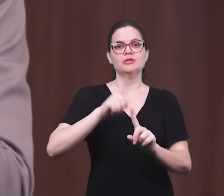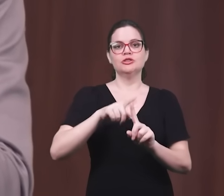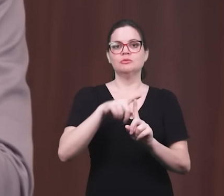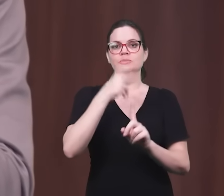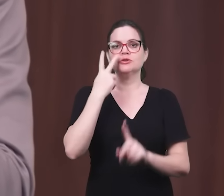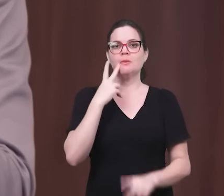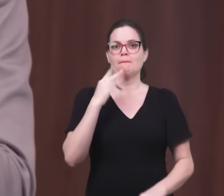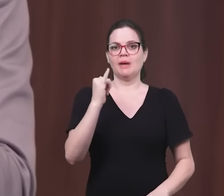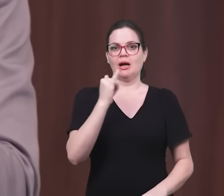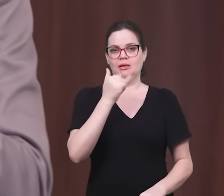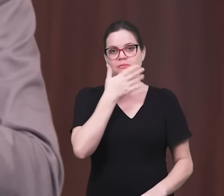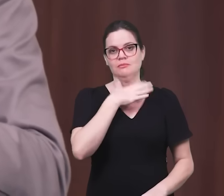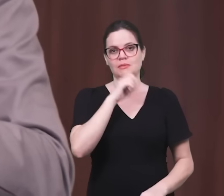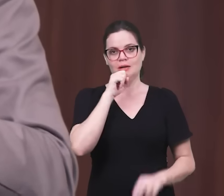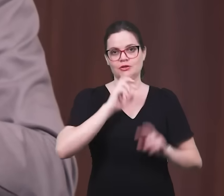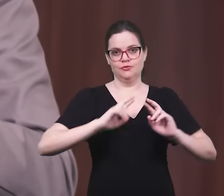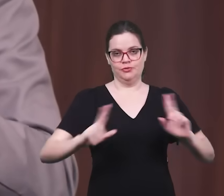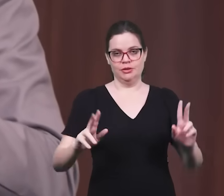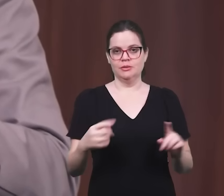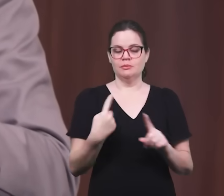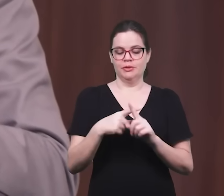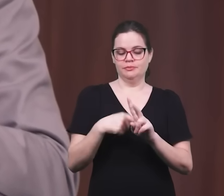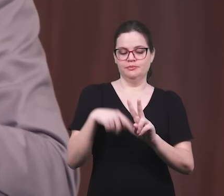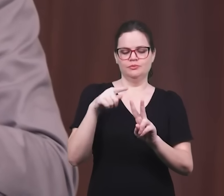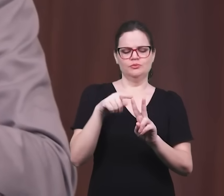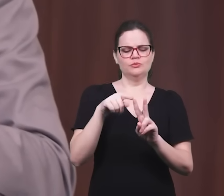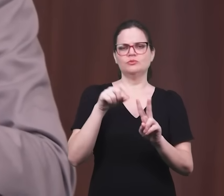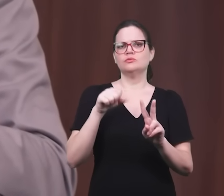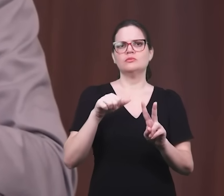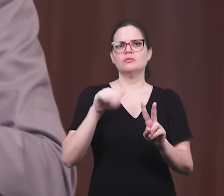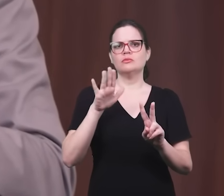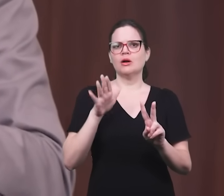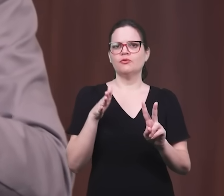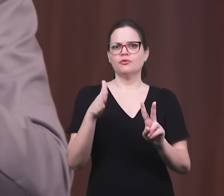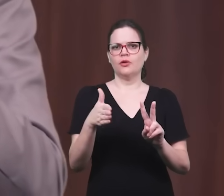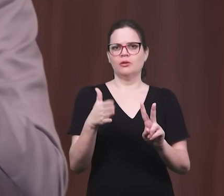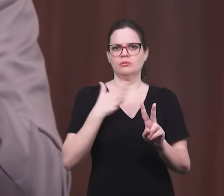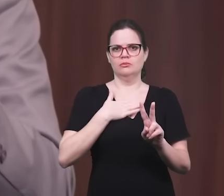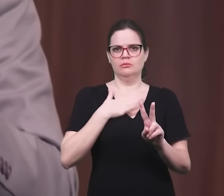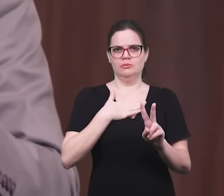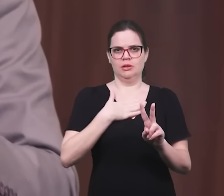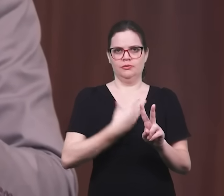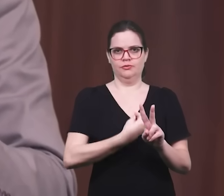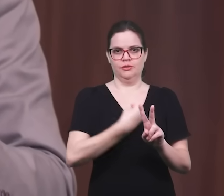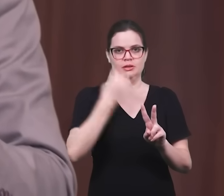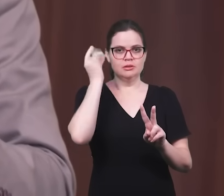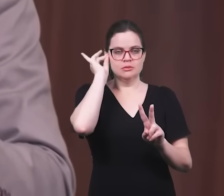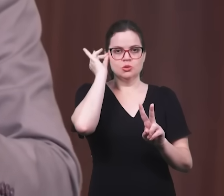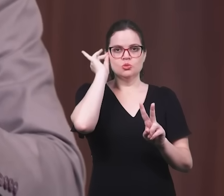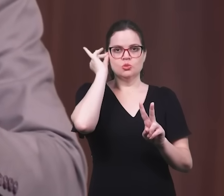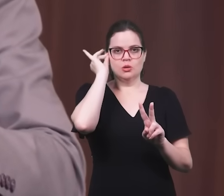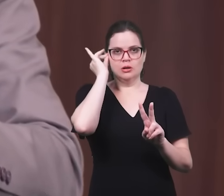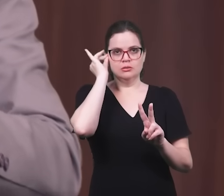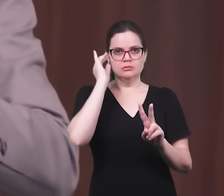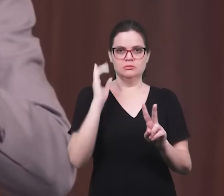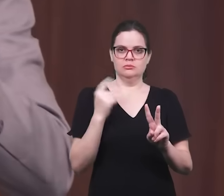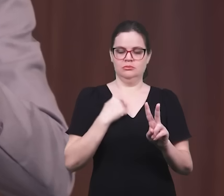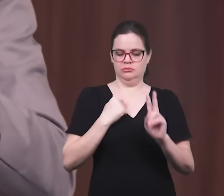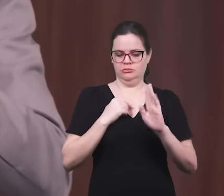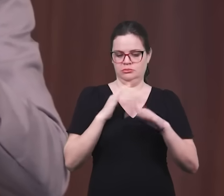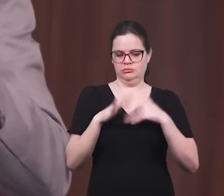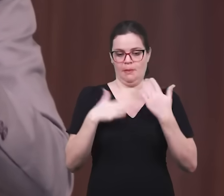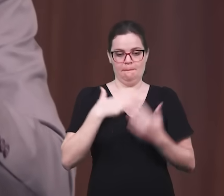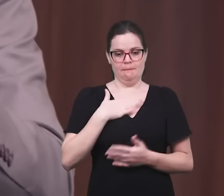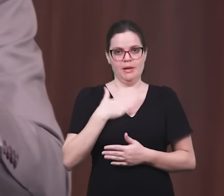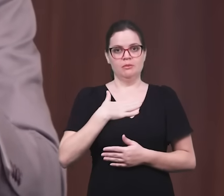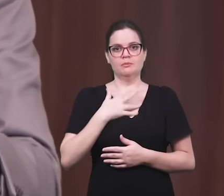modelos de pais. Um que é muito voltado para a sua vida espiritual, que edifica